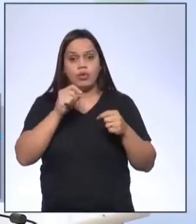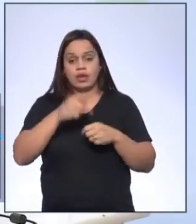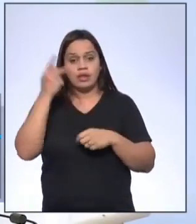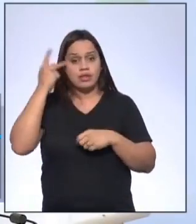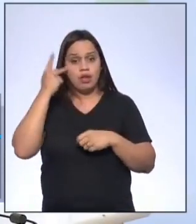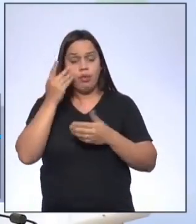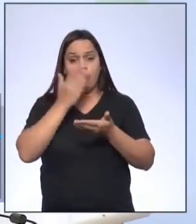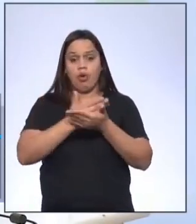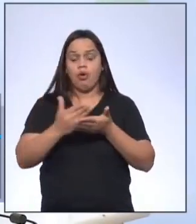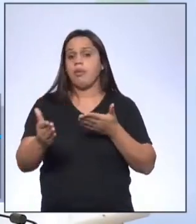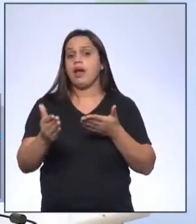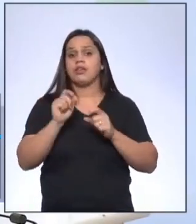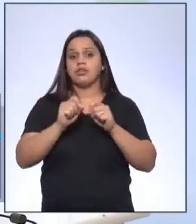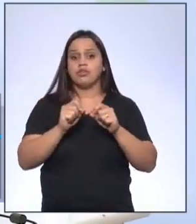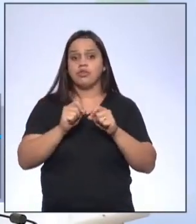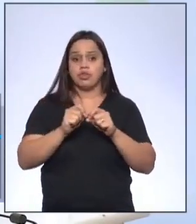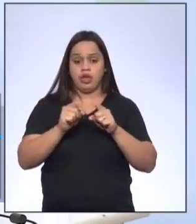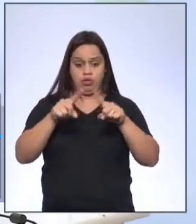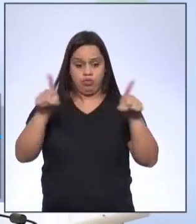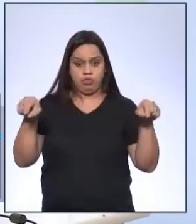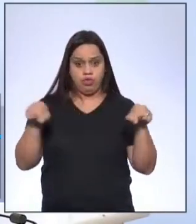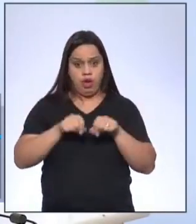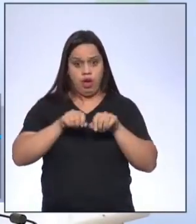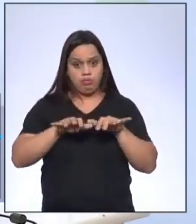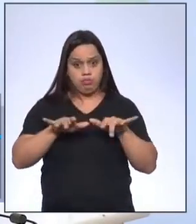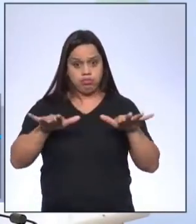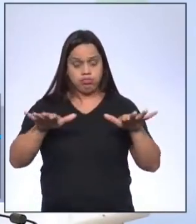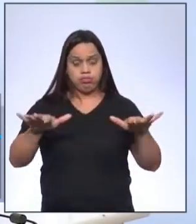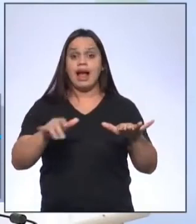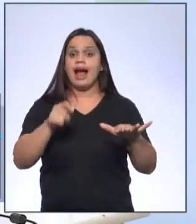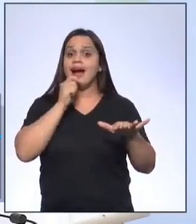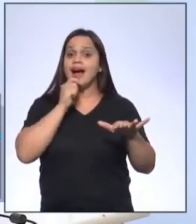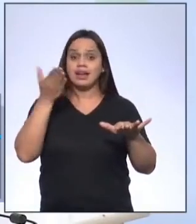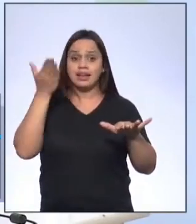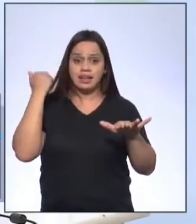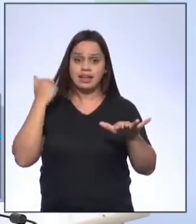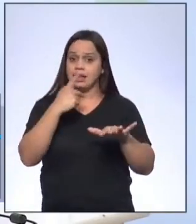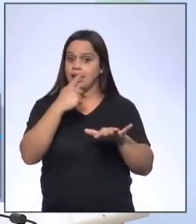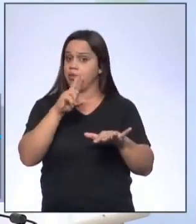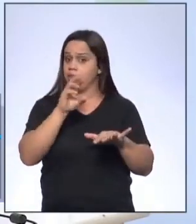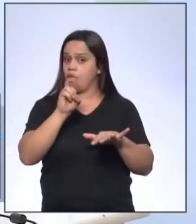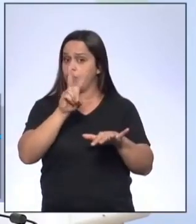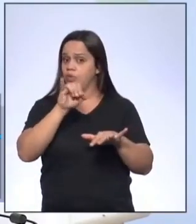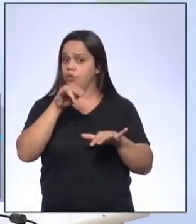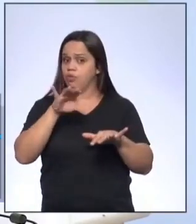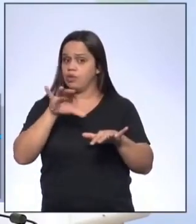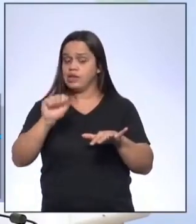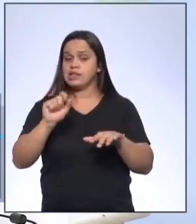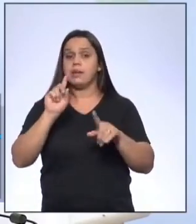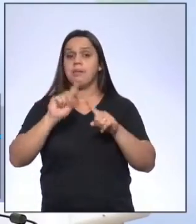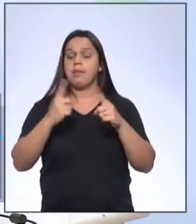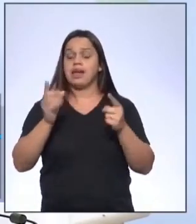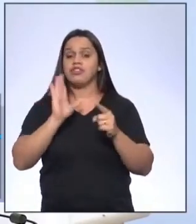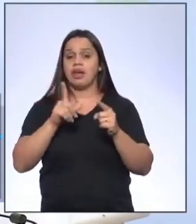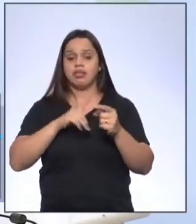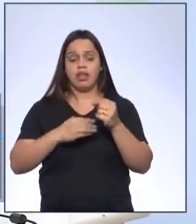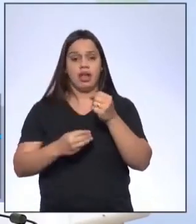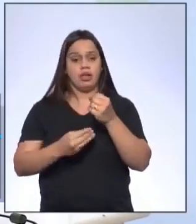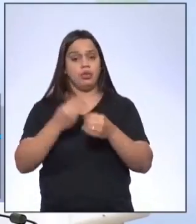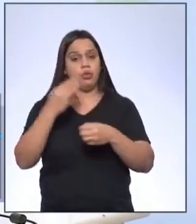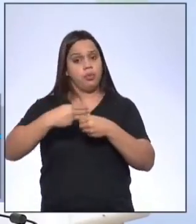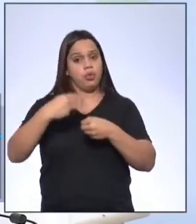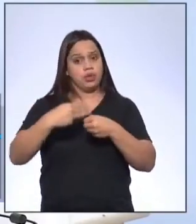estender aí as suas regiões aí, né? Ainda sendo província, mas tendo aí os seus municípios aí se expandindo aí através das